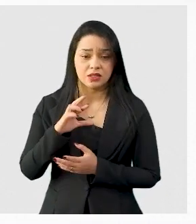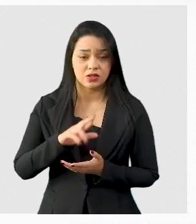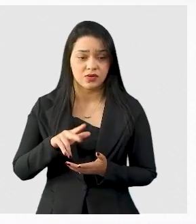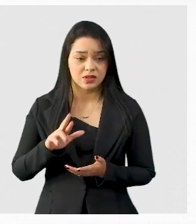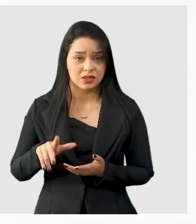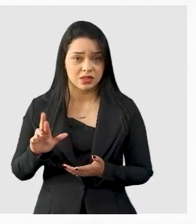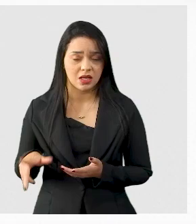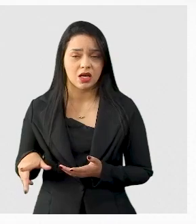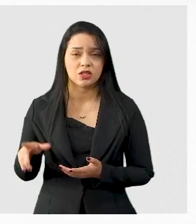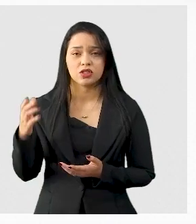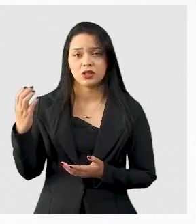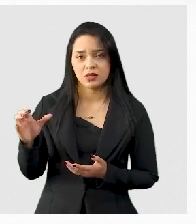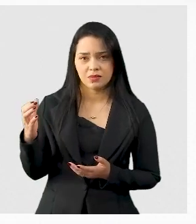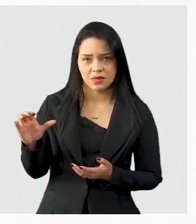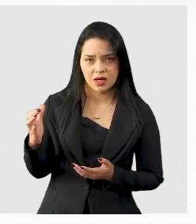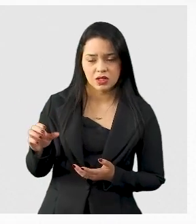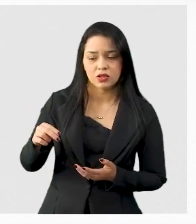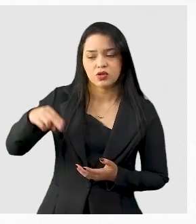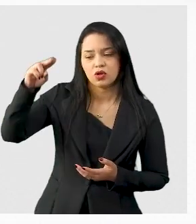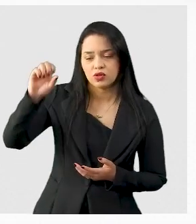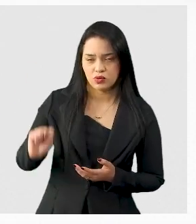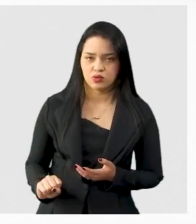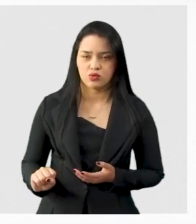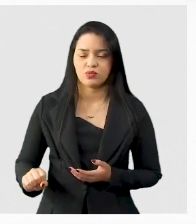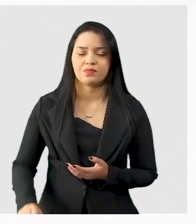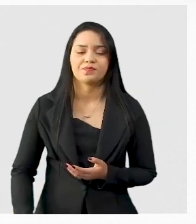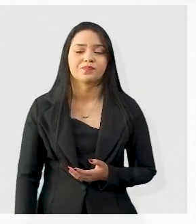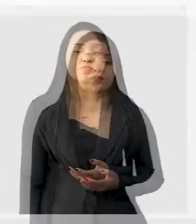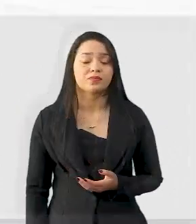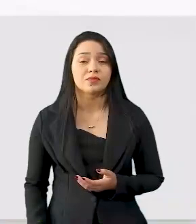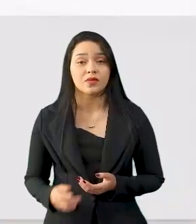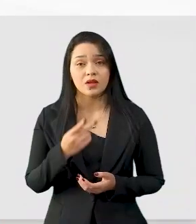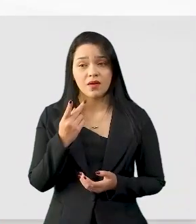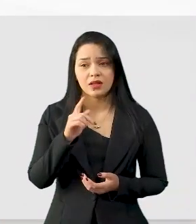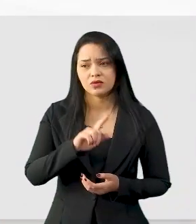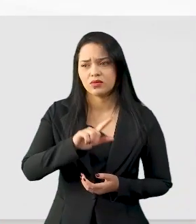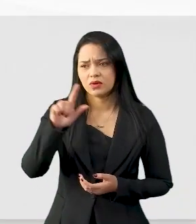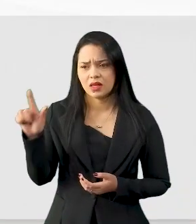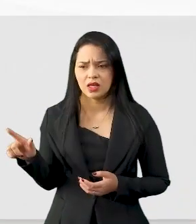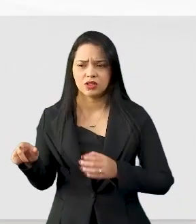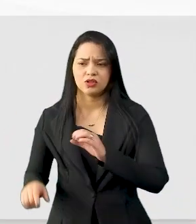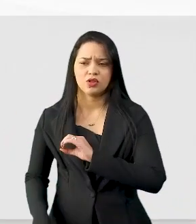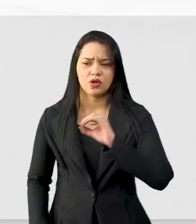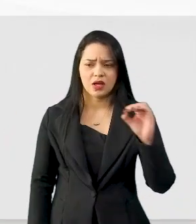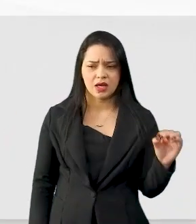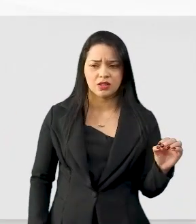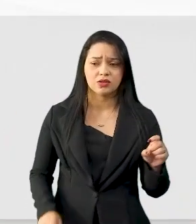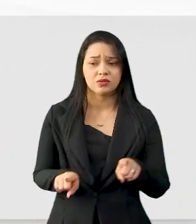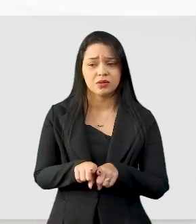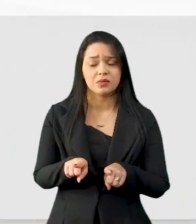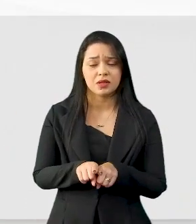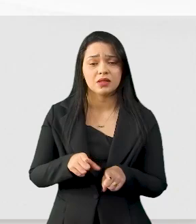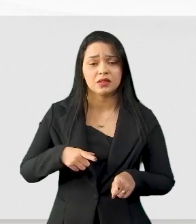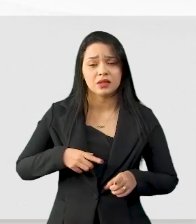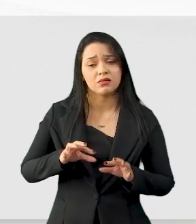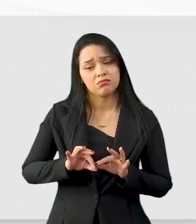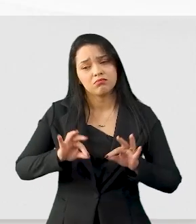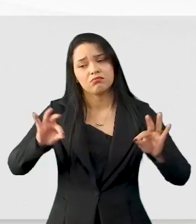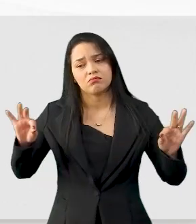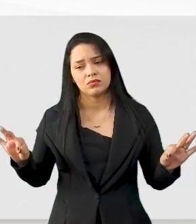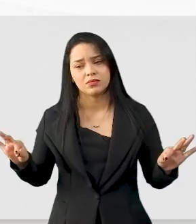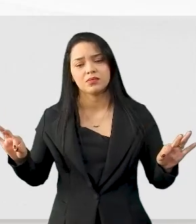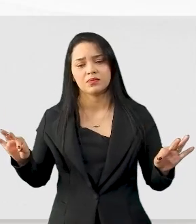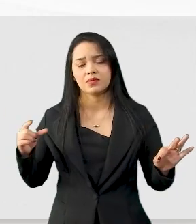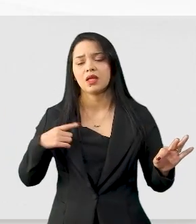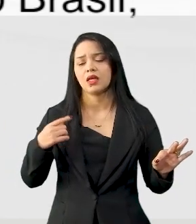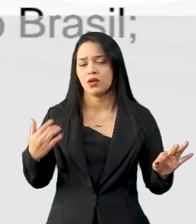diversidade climática, né, de sentido norte e sul. Mas quando a gente fala de sentido leste-oeste, o Brasil também tem uma grande extensão territorial, né, que o Brasil,